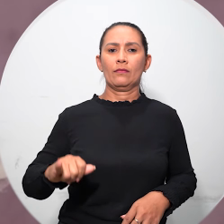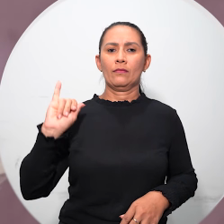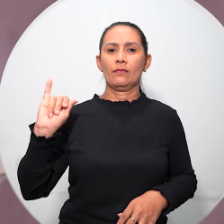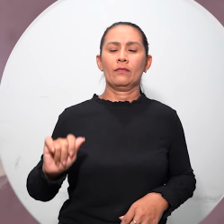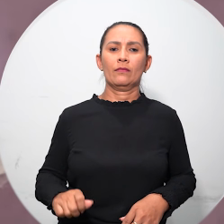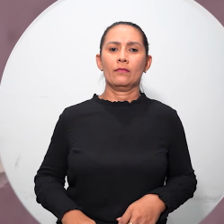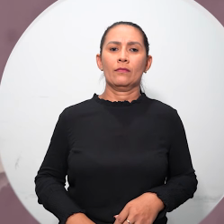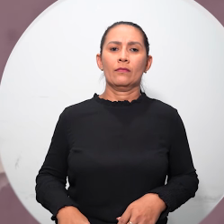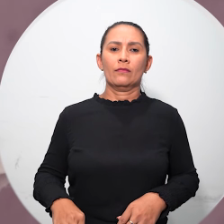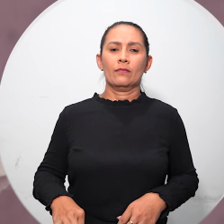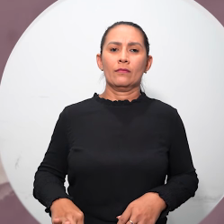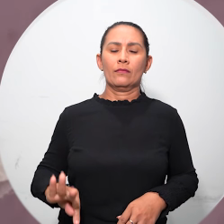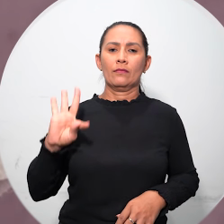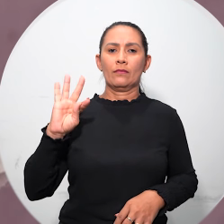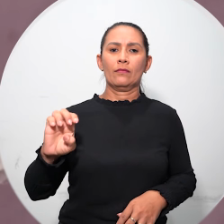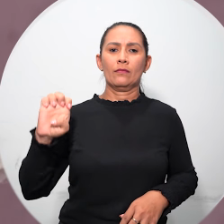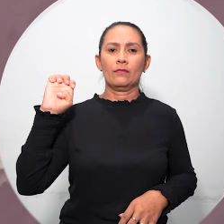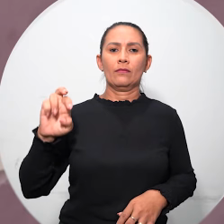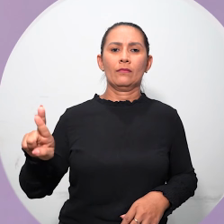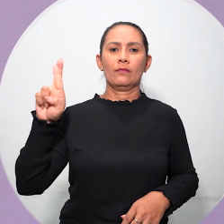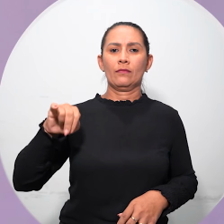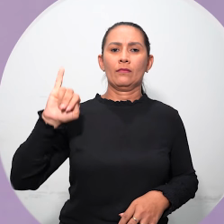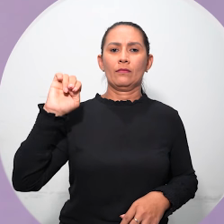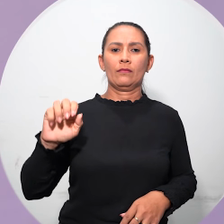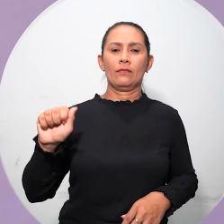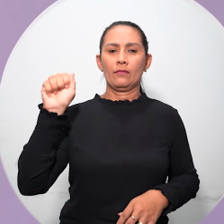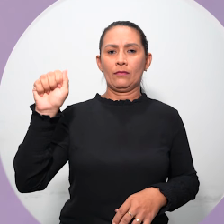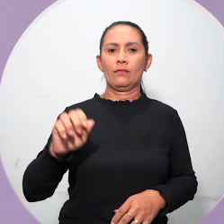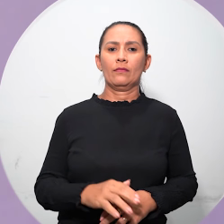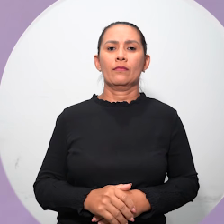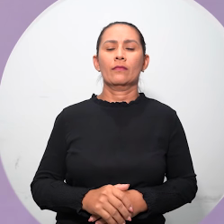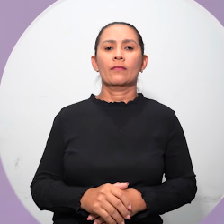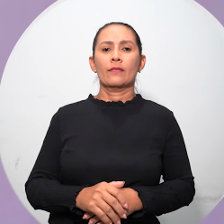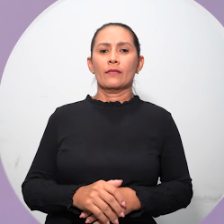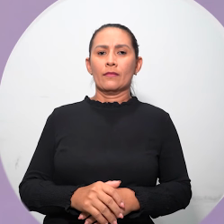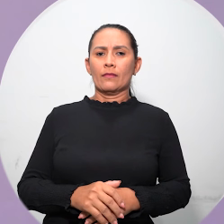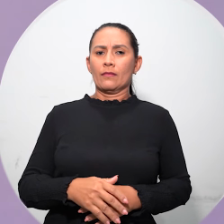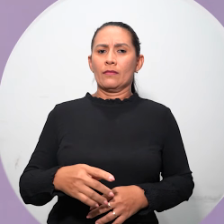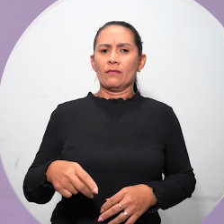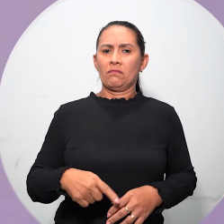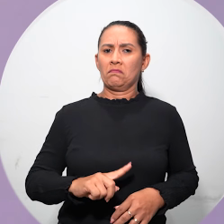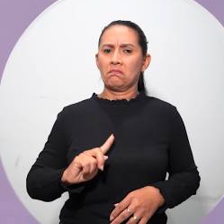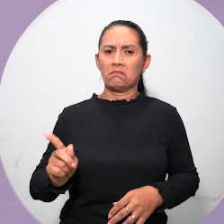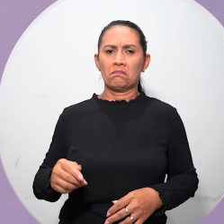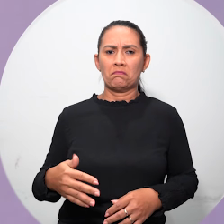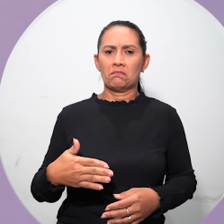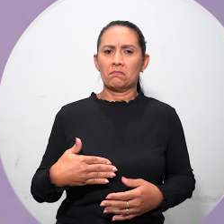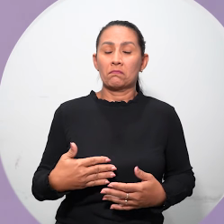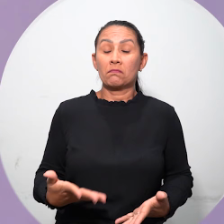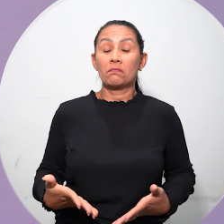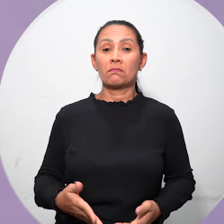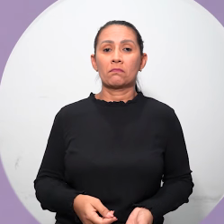e não tenho como não conhecer a história de Suzete, mas de Zé Pacamon, né? Zé Pacamon chegou aqui em Brejo, chegou numa roda